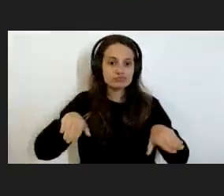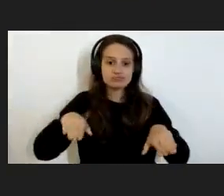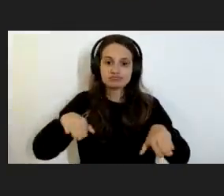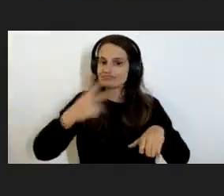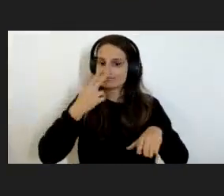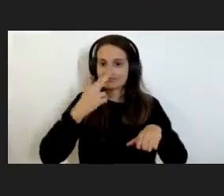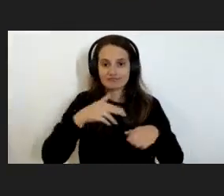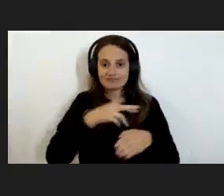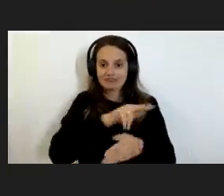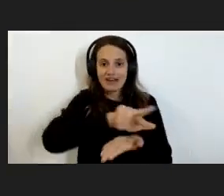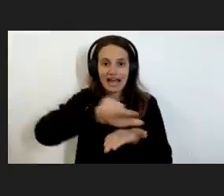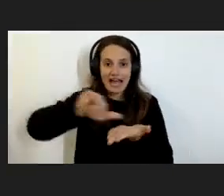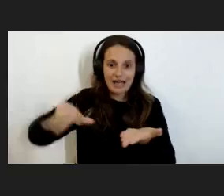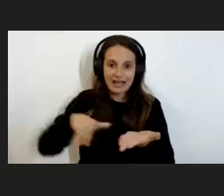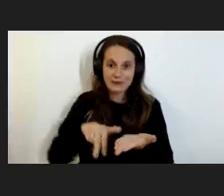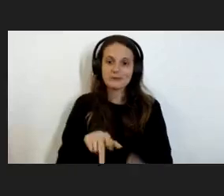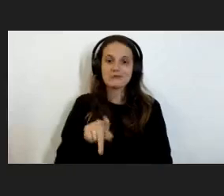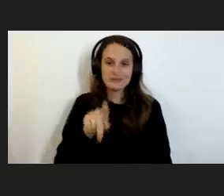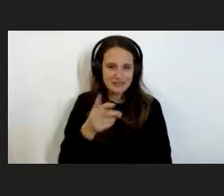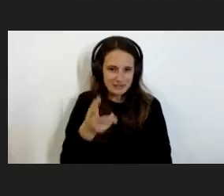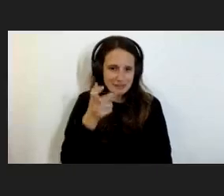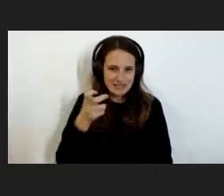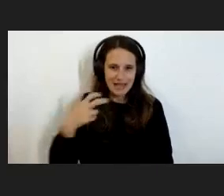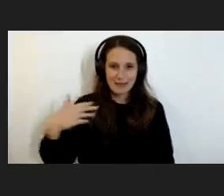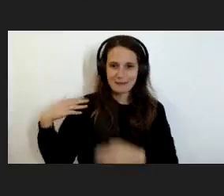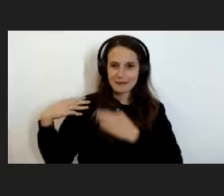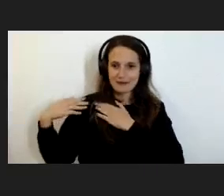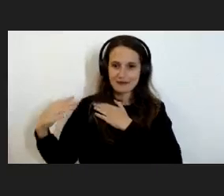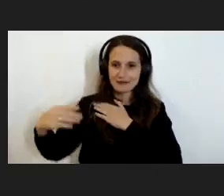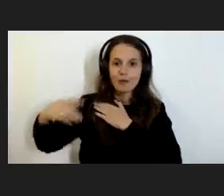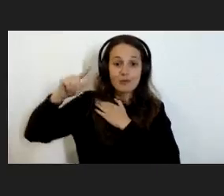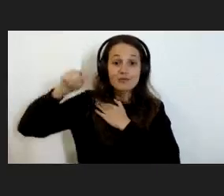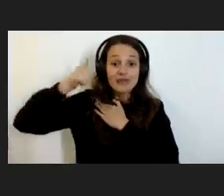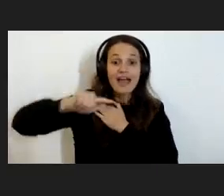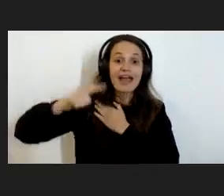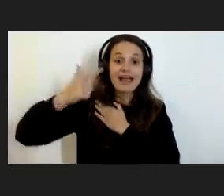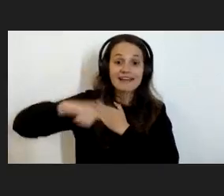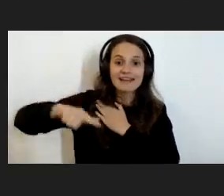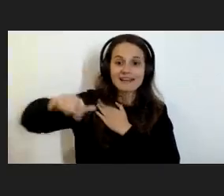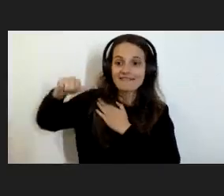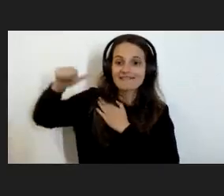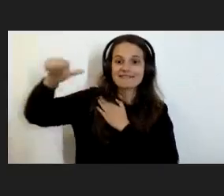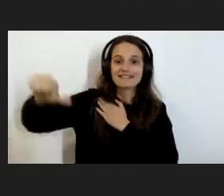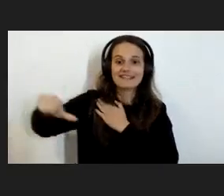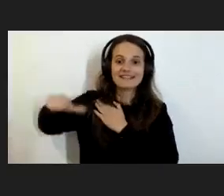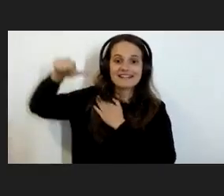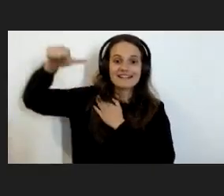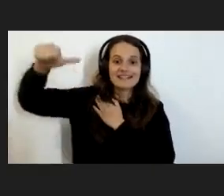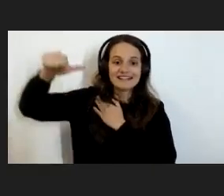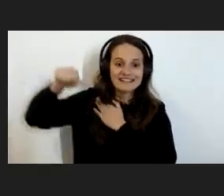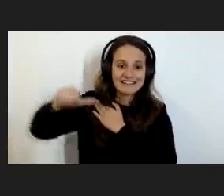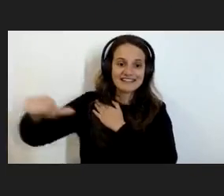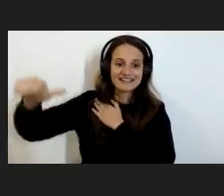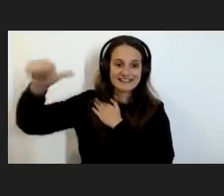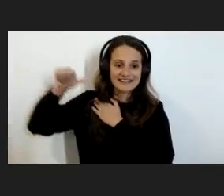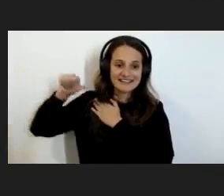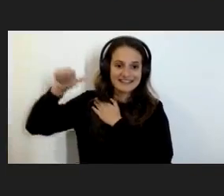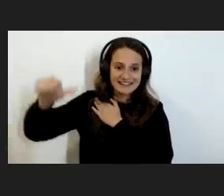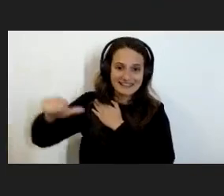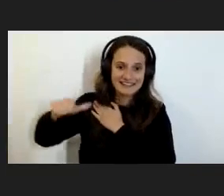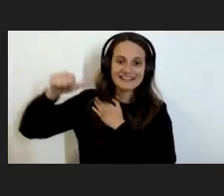se vocês se tocarem, vocês podem levantar o ombro, girar todo, fazer um giro de trás para frente, de frente para